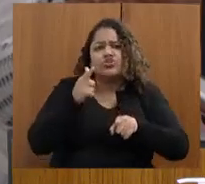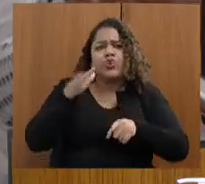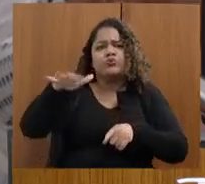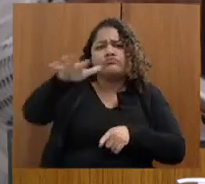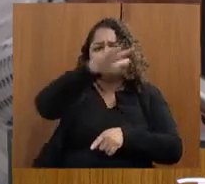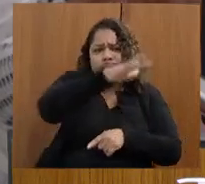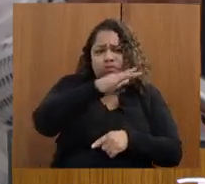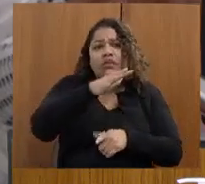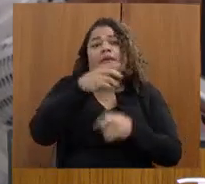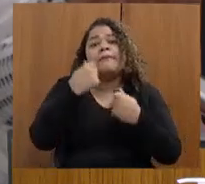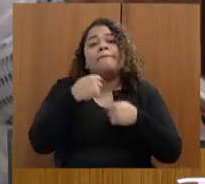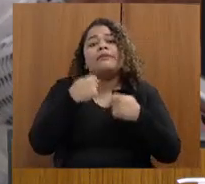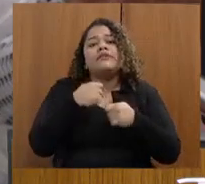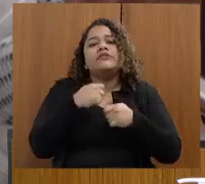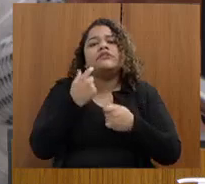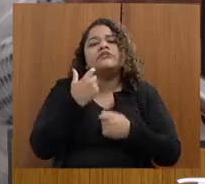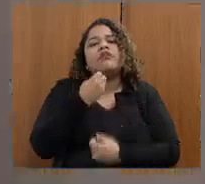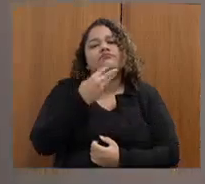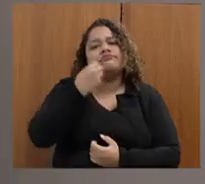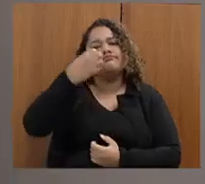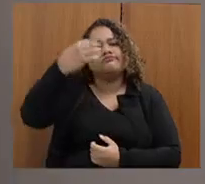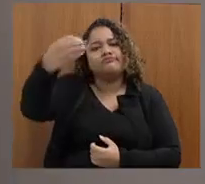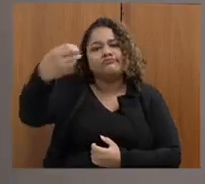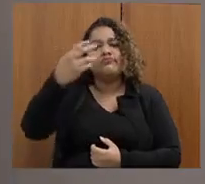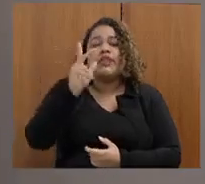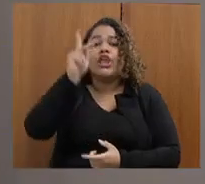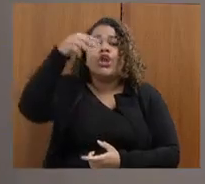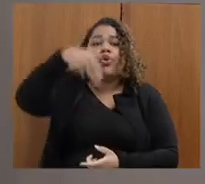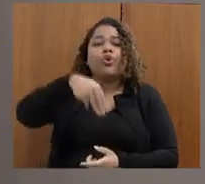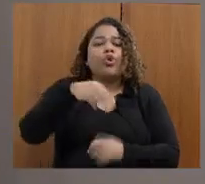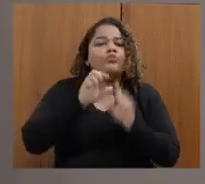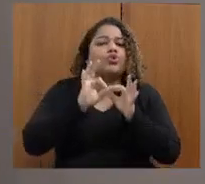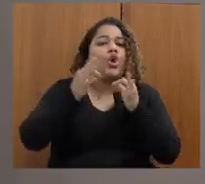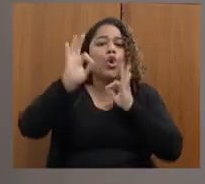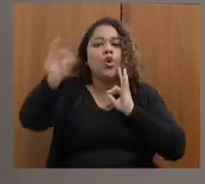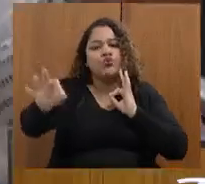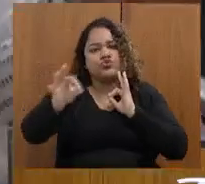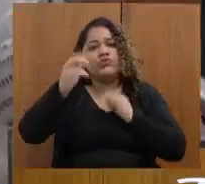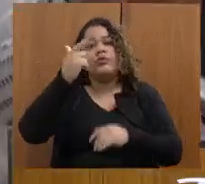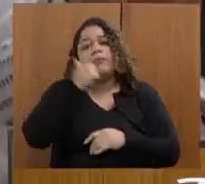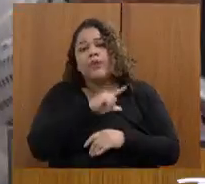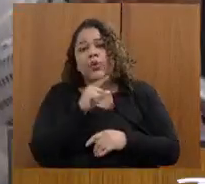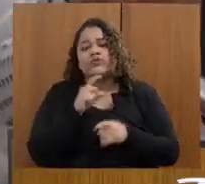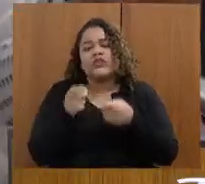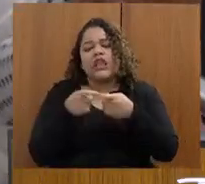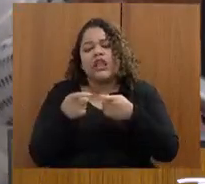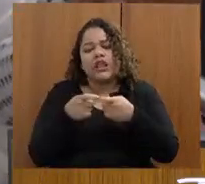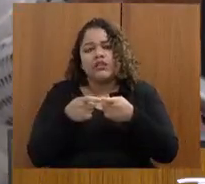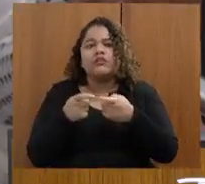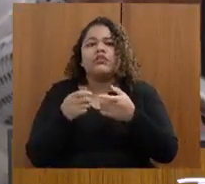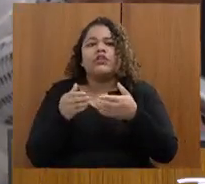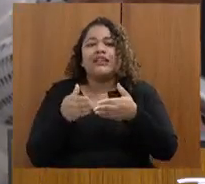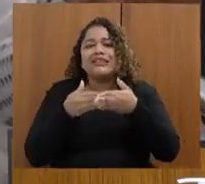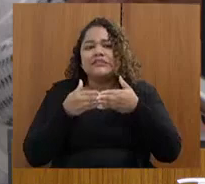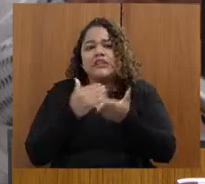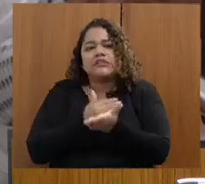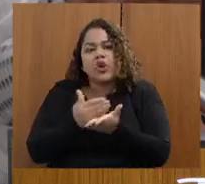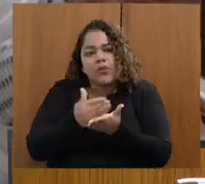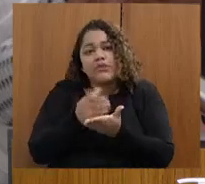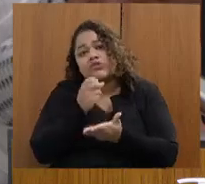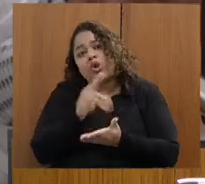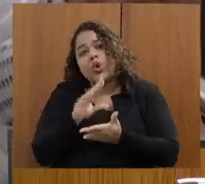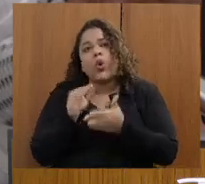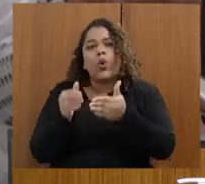quilômetros para passar por uma perícia que a seja com licença ou que seja estarem retornando de uma licença né